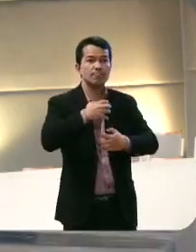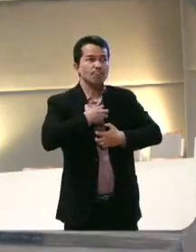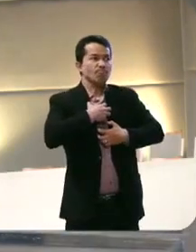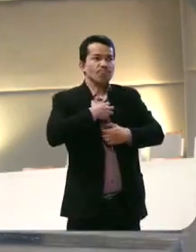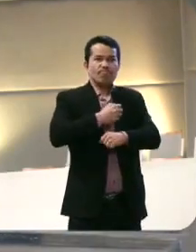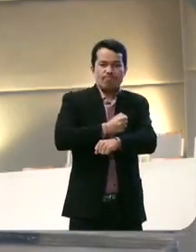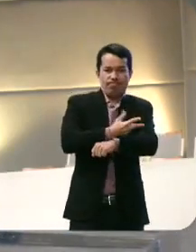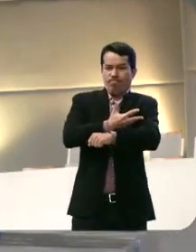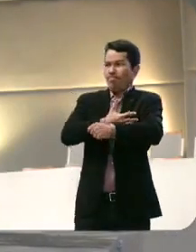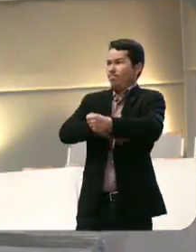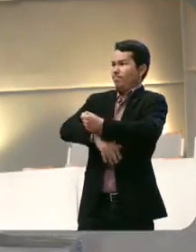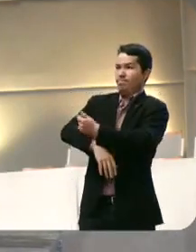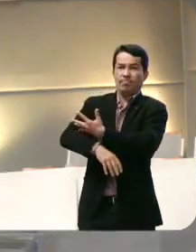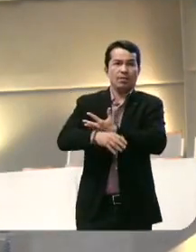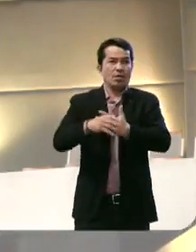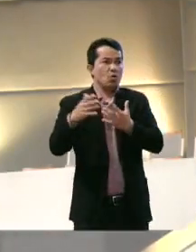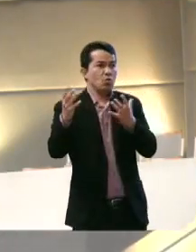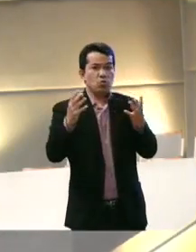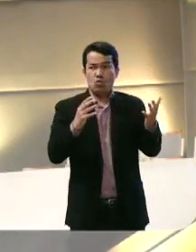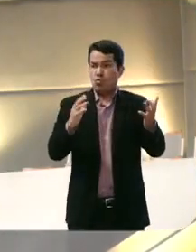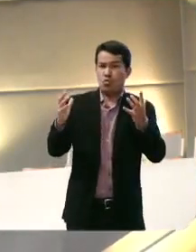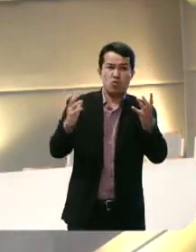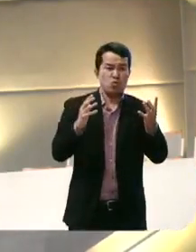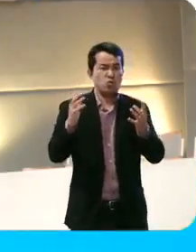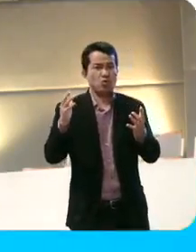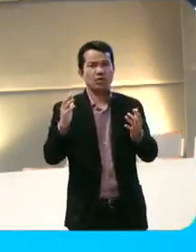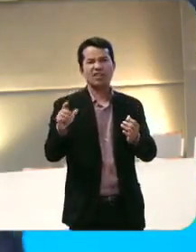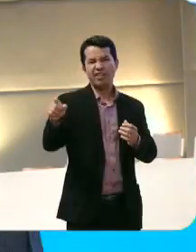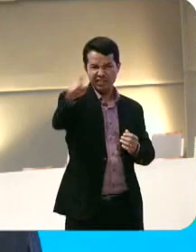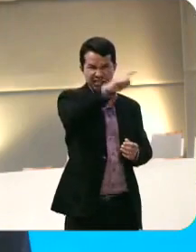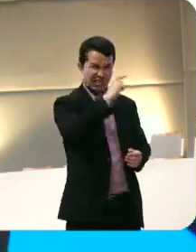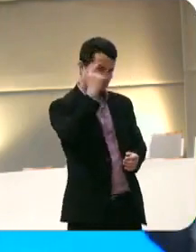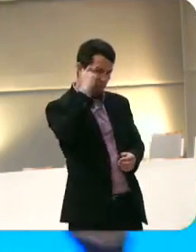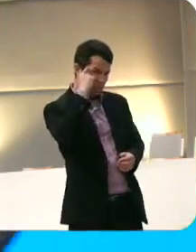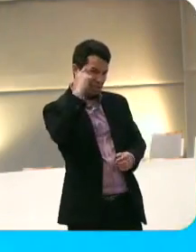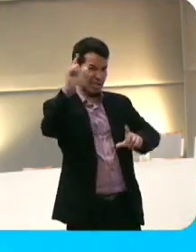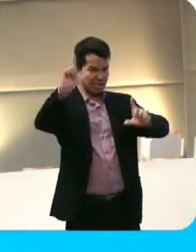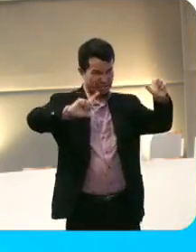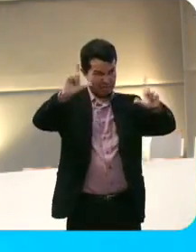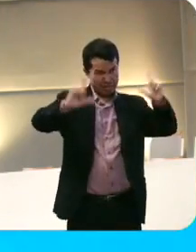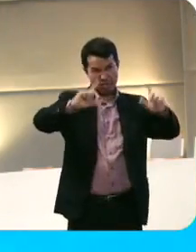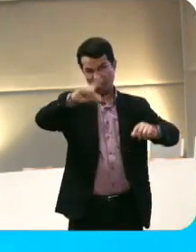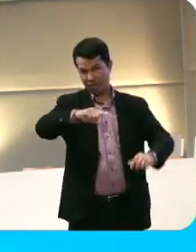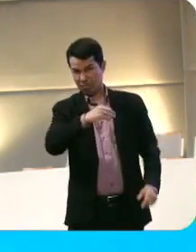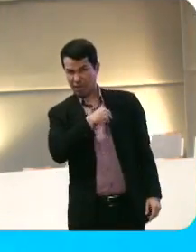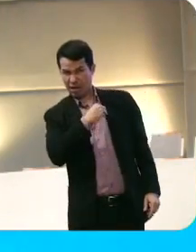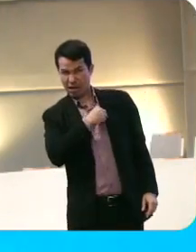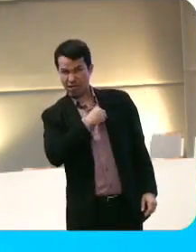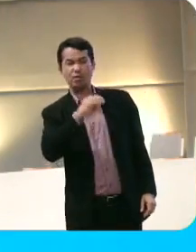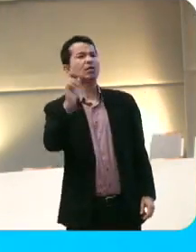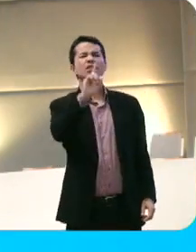Coisas tremendas. Pastor, você está dizendo então que assistir televisão é pecado? Não, irmão, por favor.